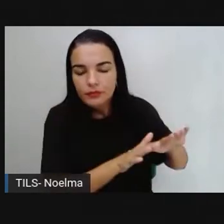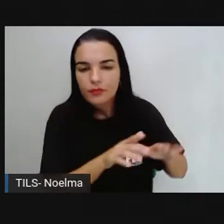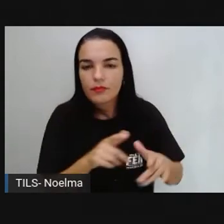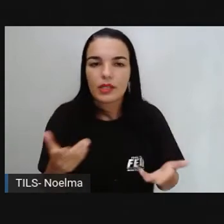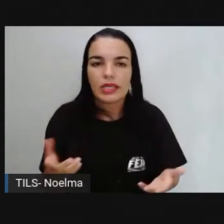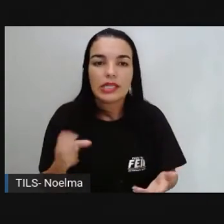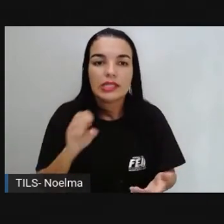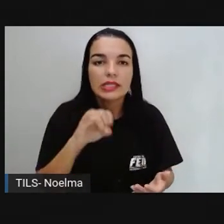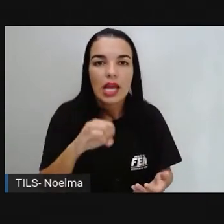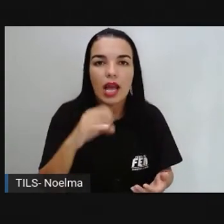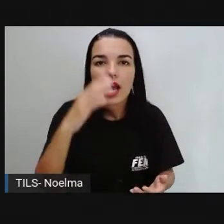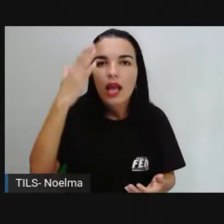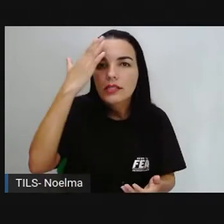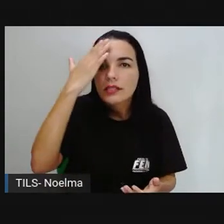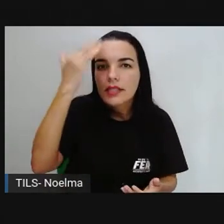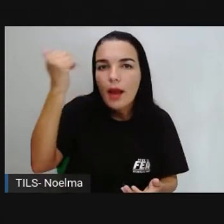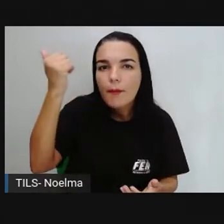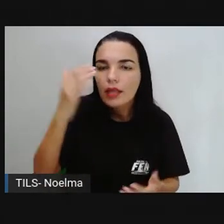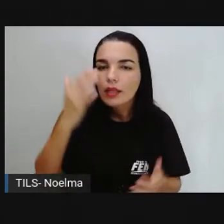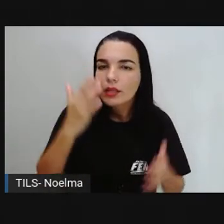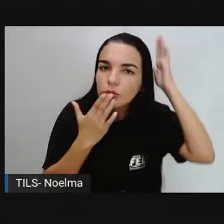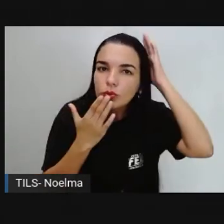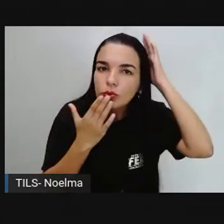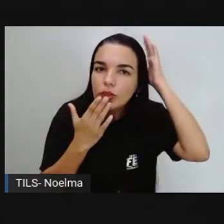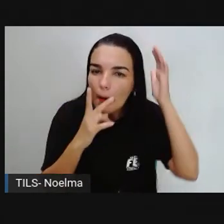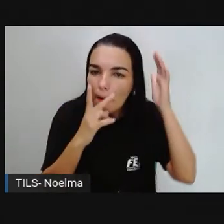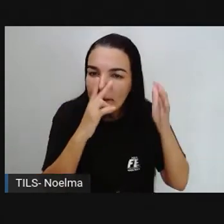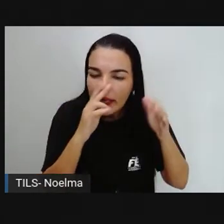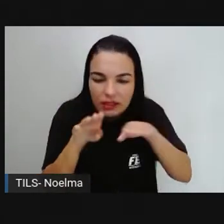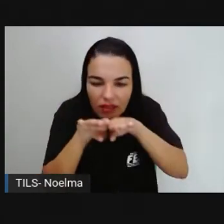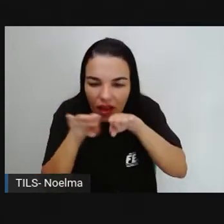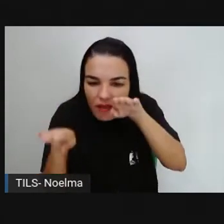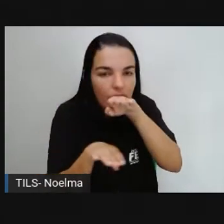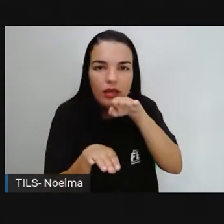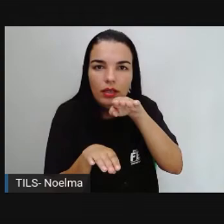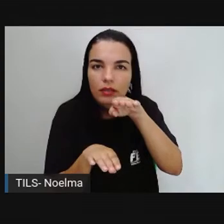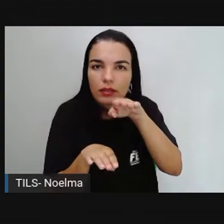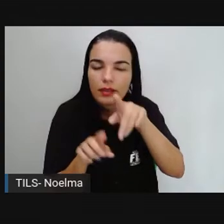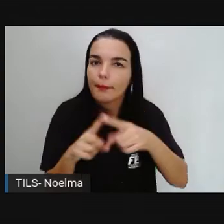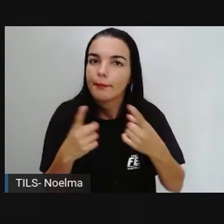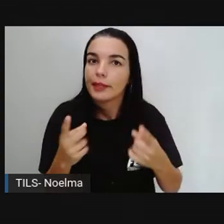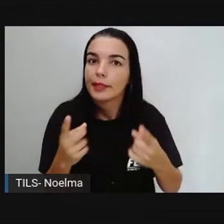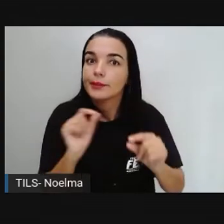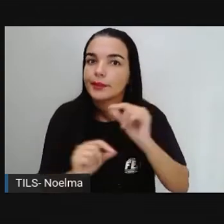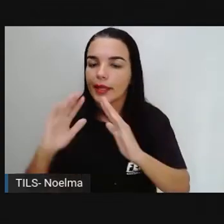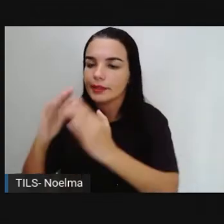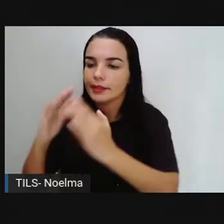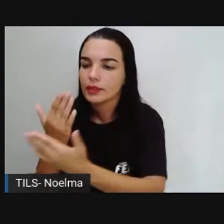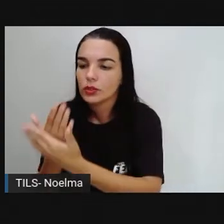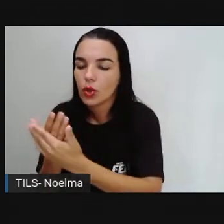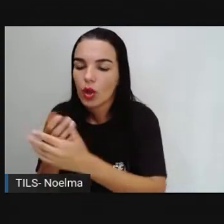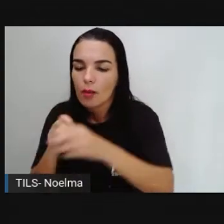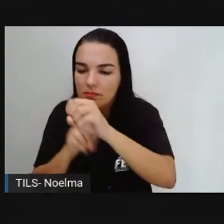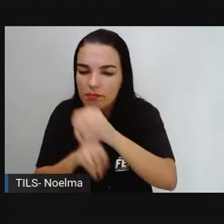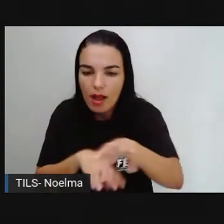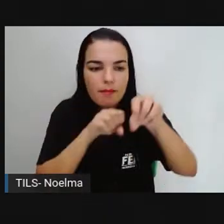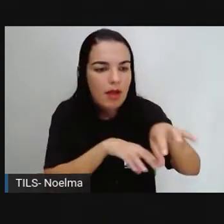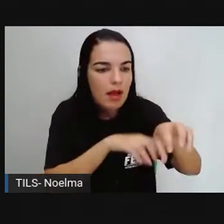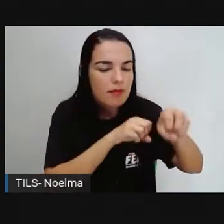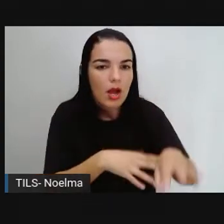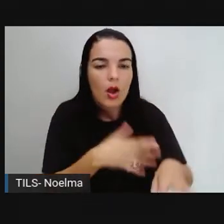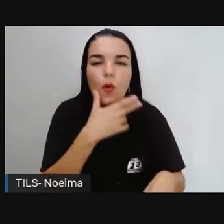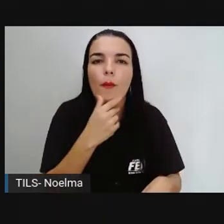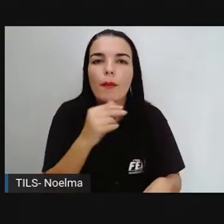saberes inferiores. E, nesse sentido, a escola e as instituições escolares têm promovido uma coisa que o Boaventura Santos chama